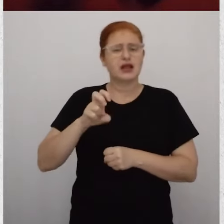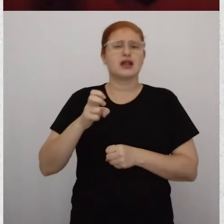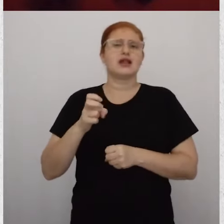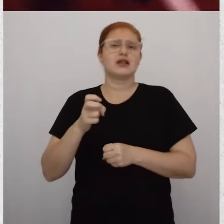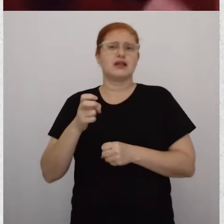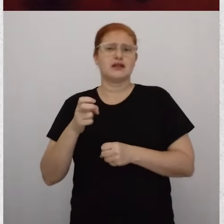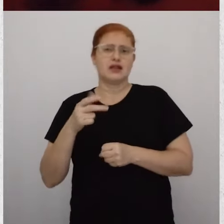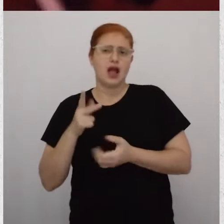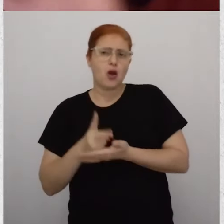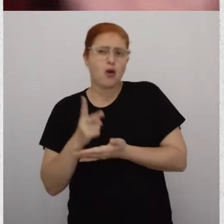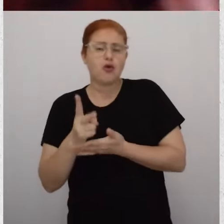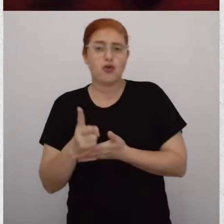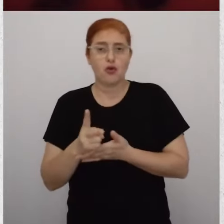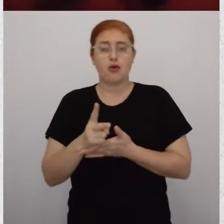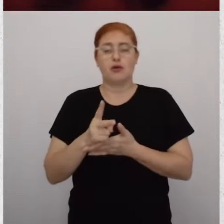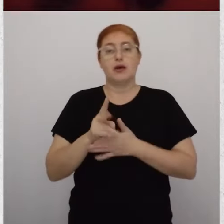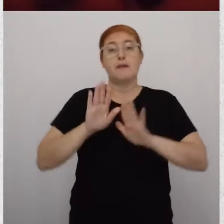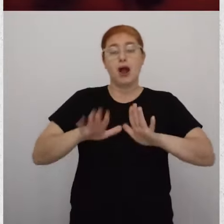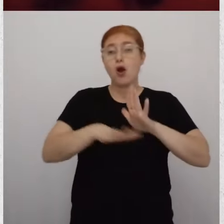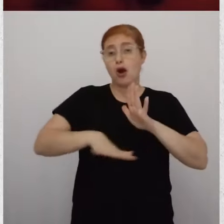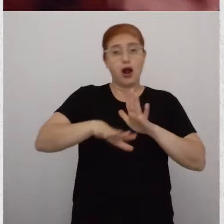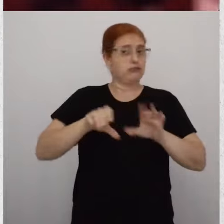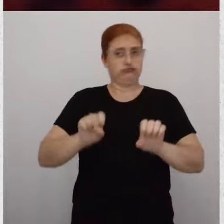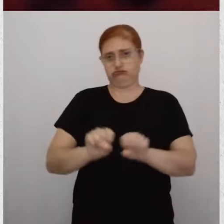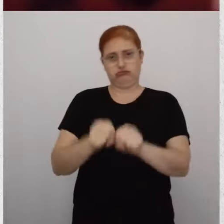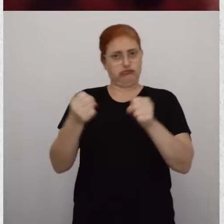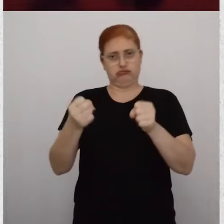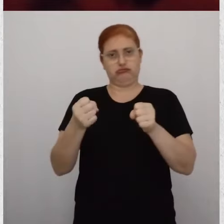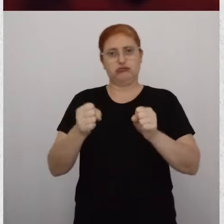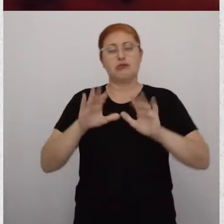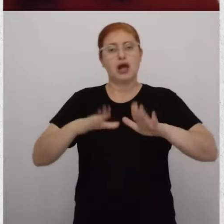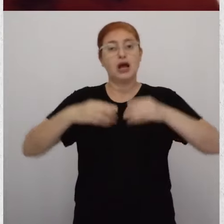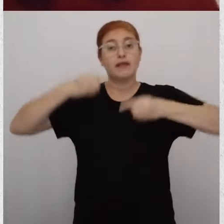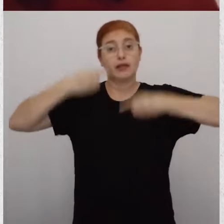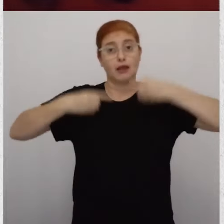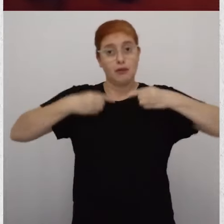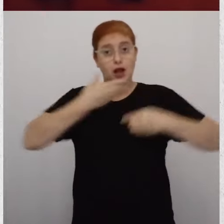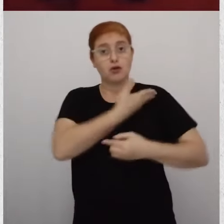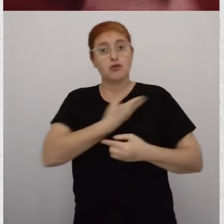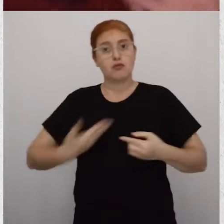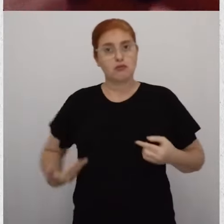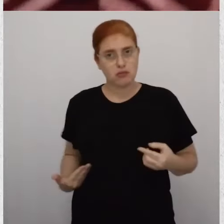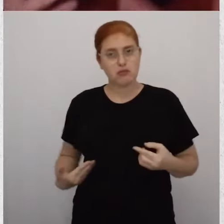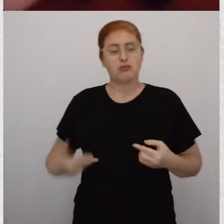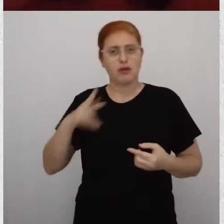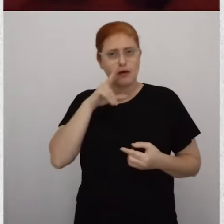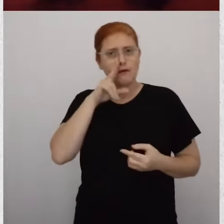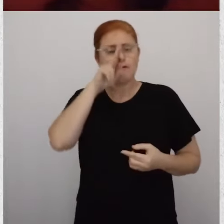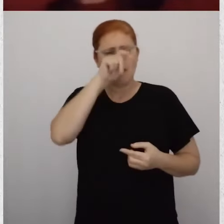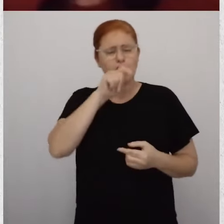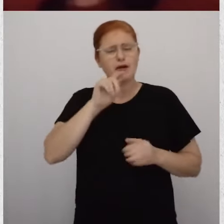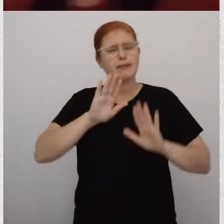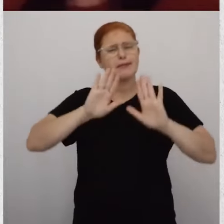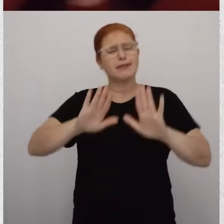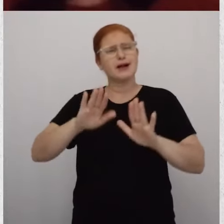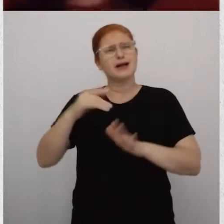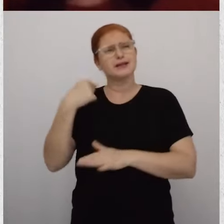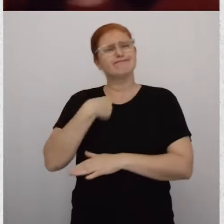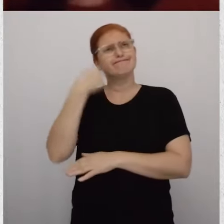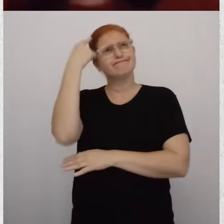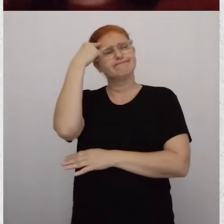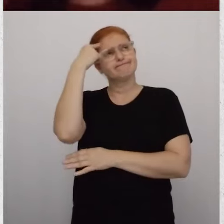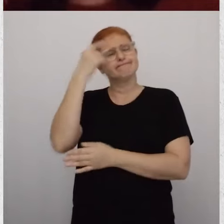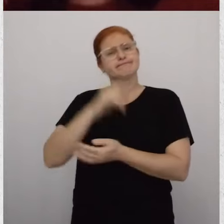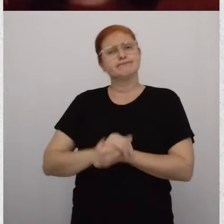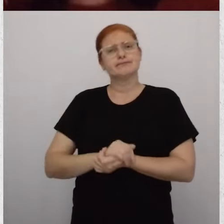estava fragmentado, apesar do debate público ser muito aceso, né? E aí eu ficava me